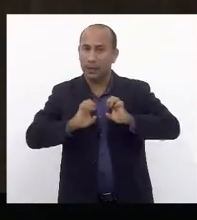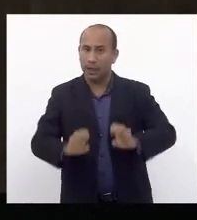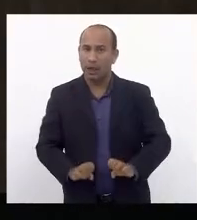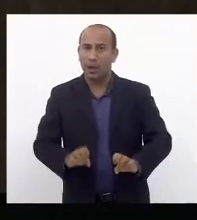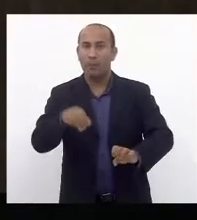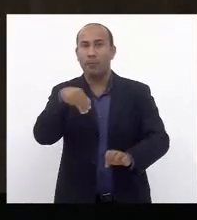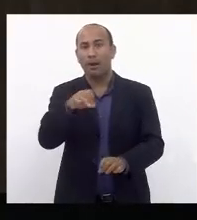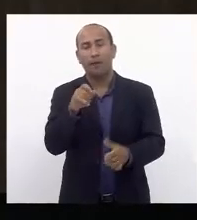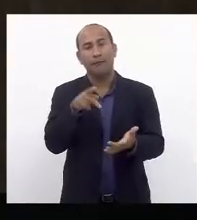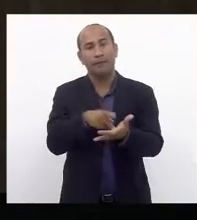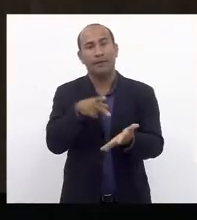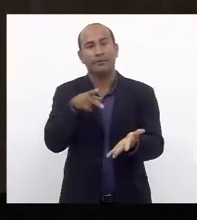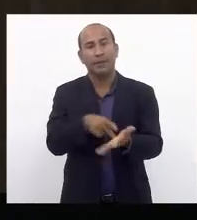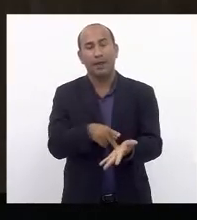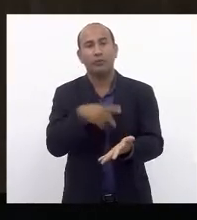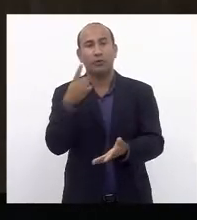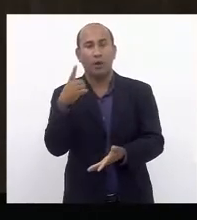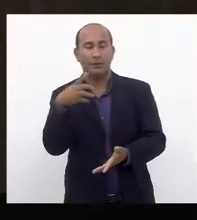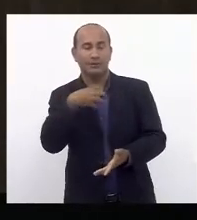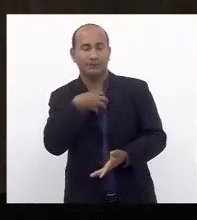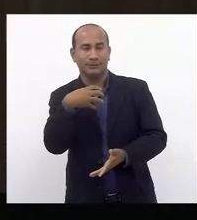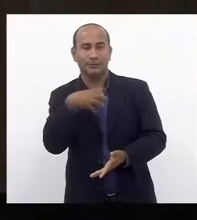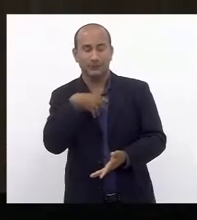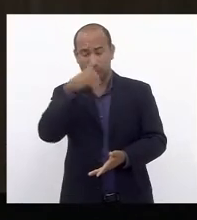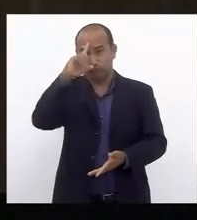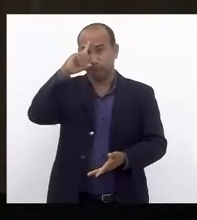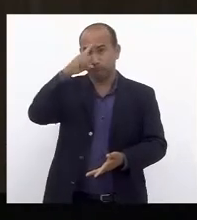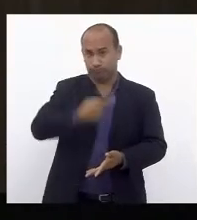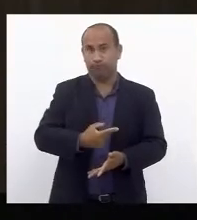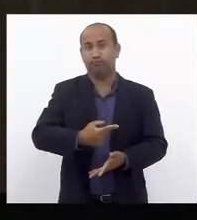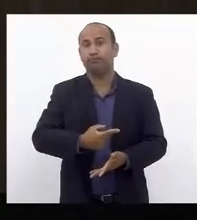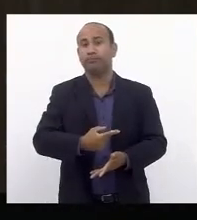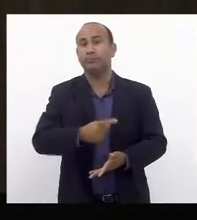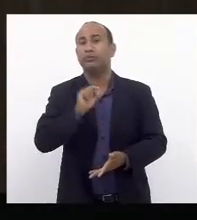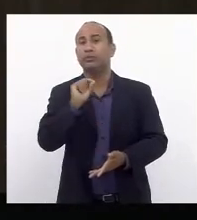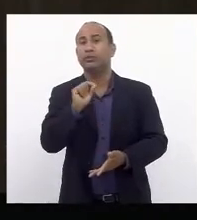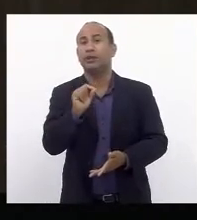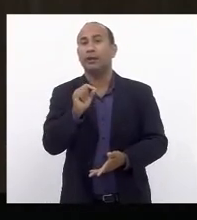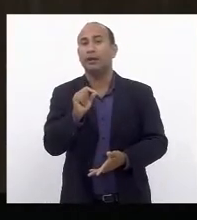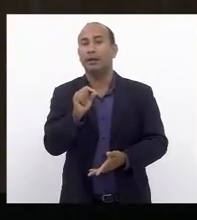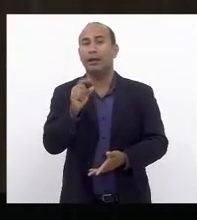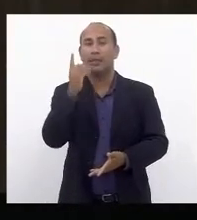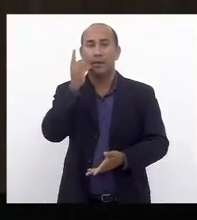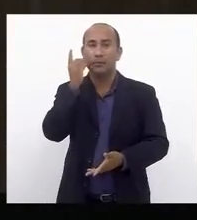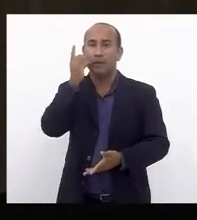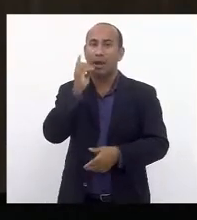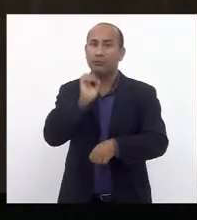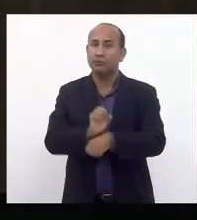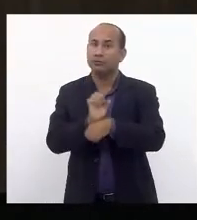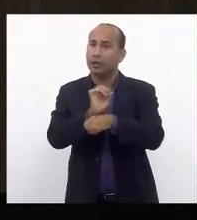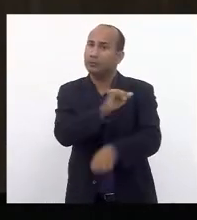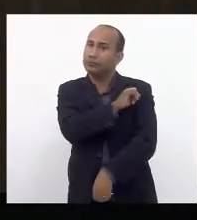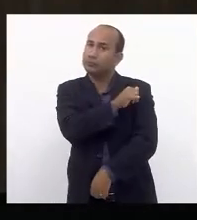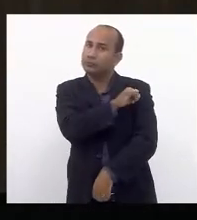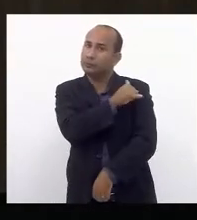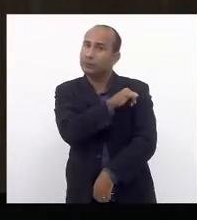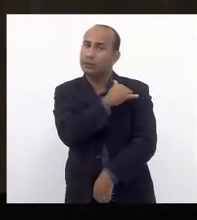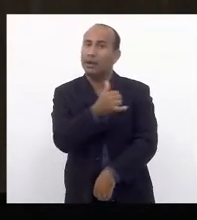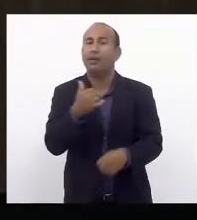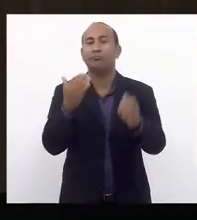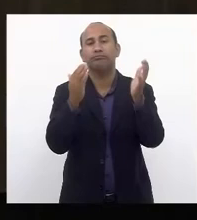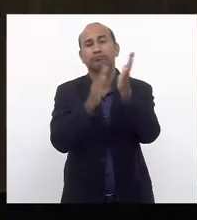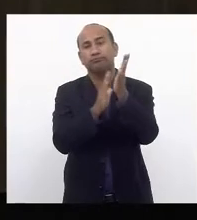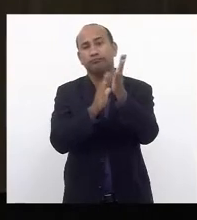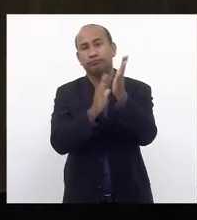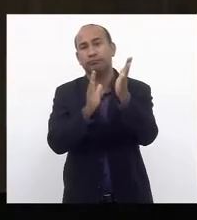com a verdade, nós nos sentimos na obrigação de, como parlamentar do Estado do Rio de Janeiro,